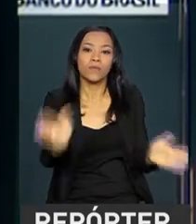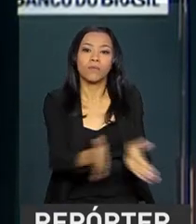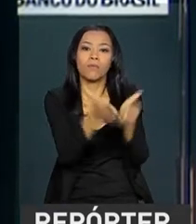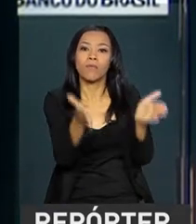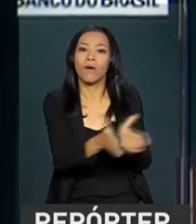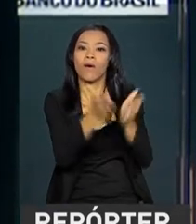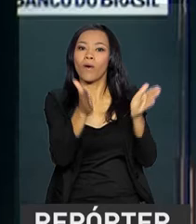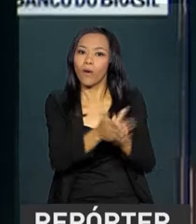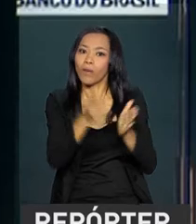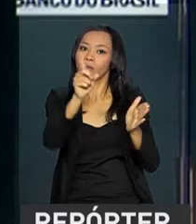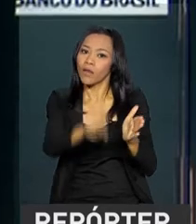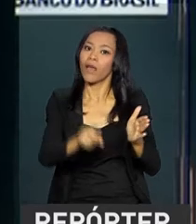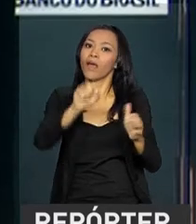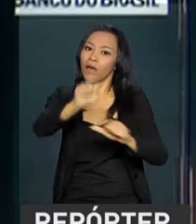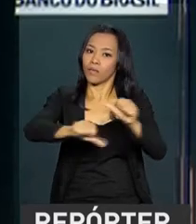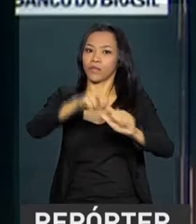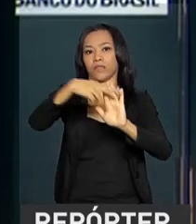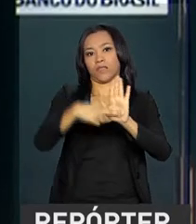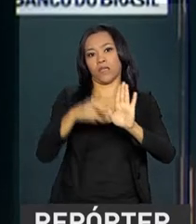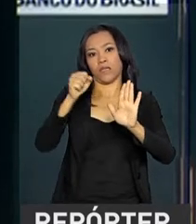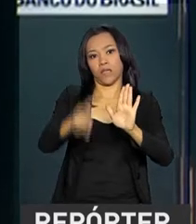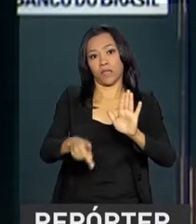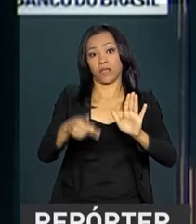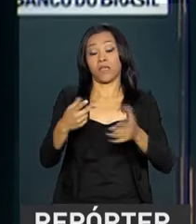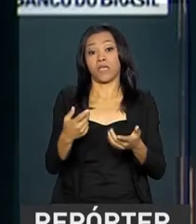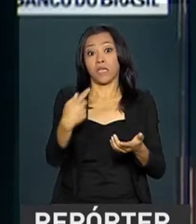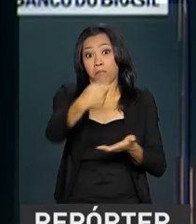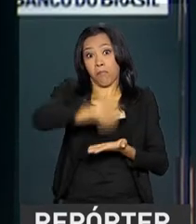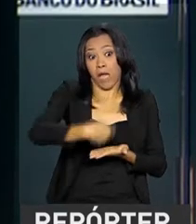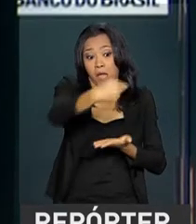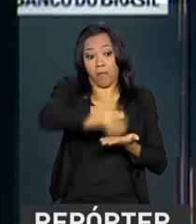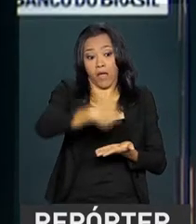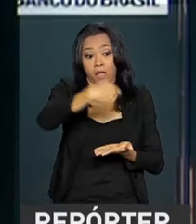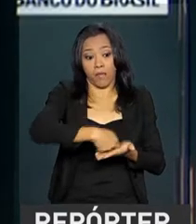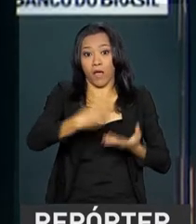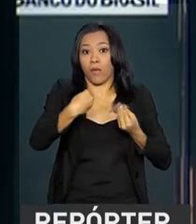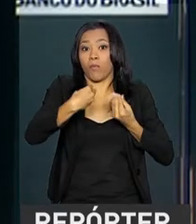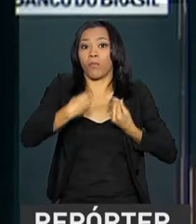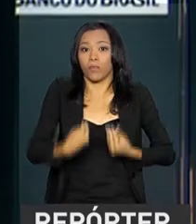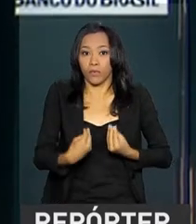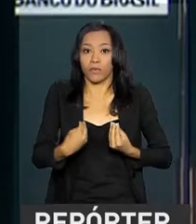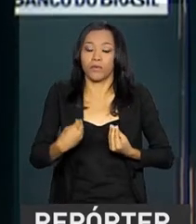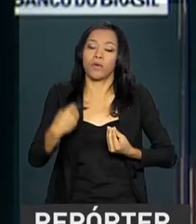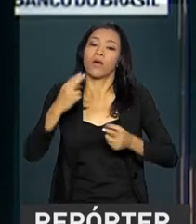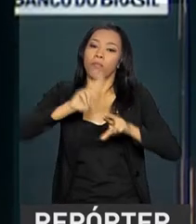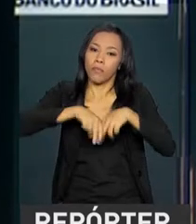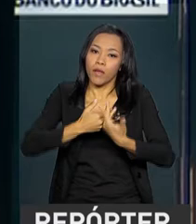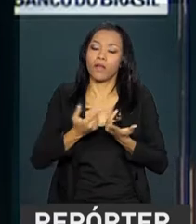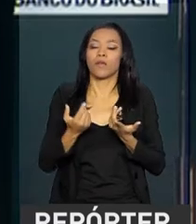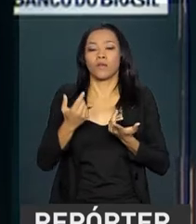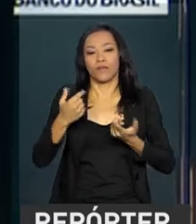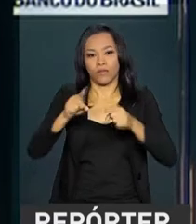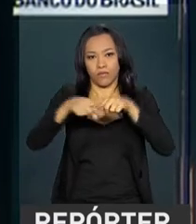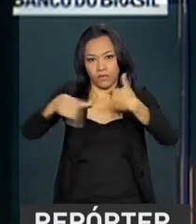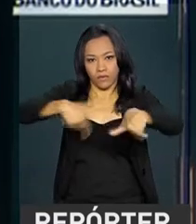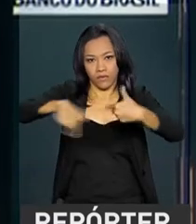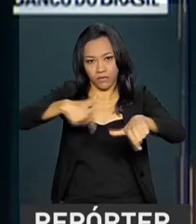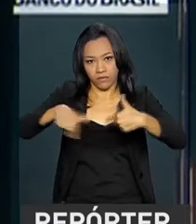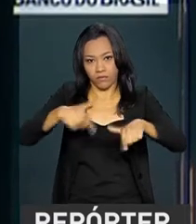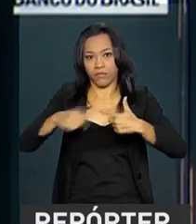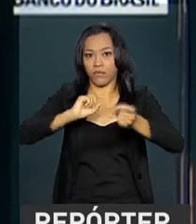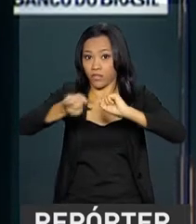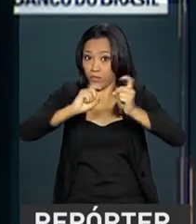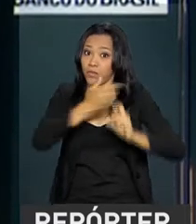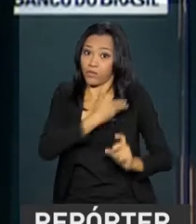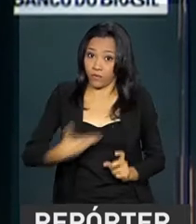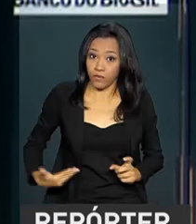pelos que ganham muito no serviço público. A ideia da igualdade, que tantas vezes foi aqui apregoada, é